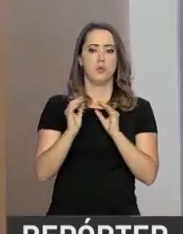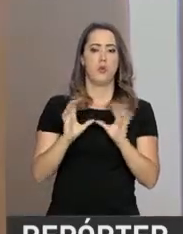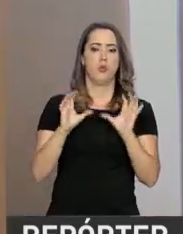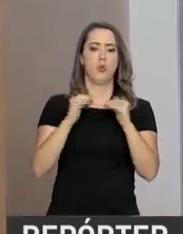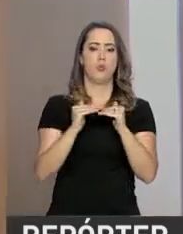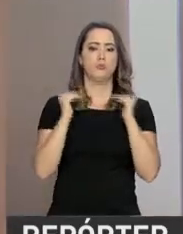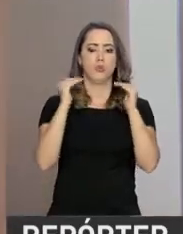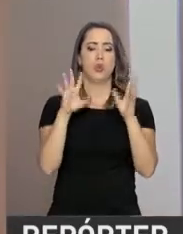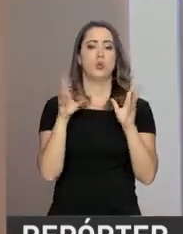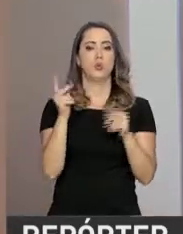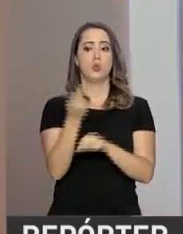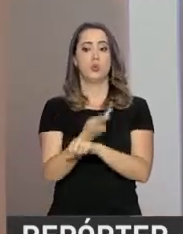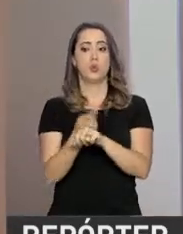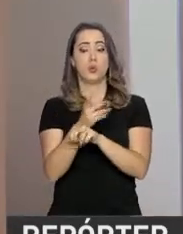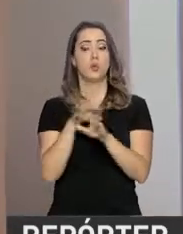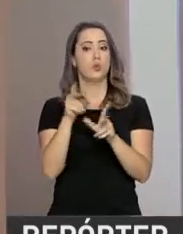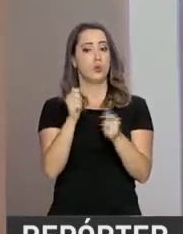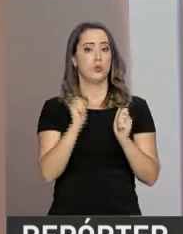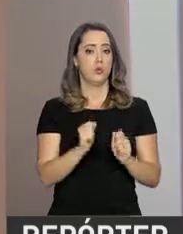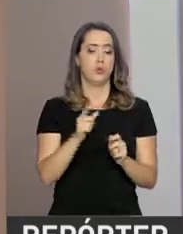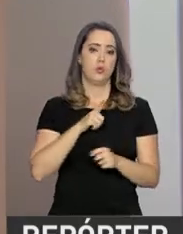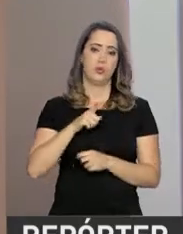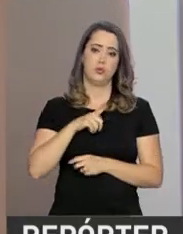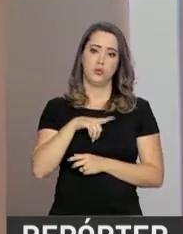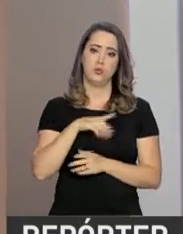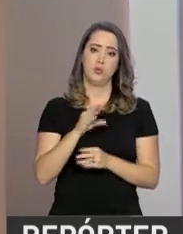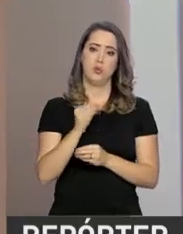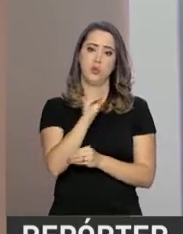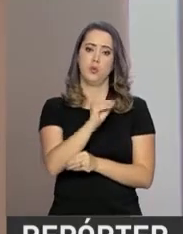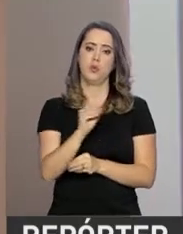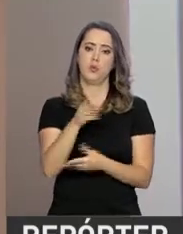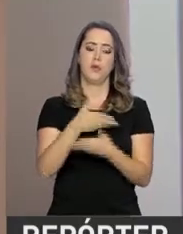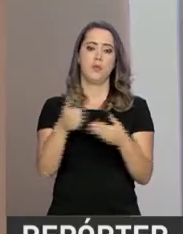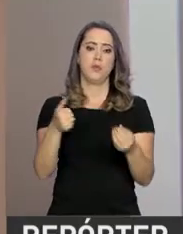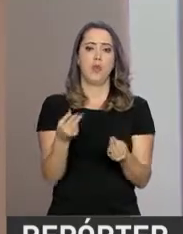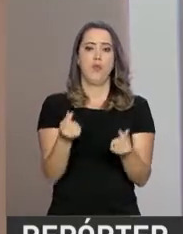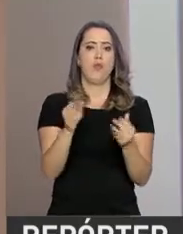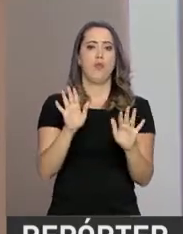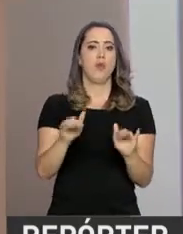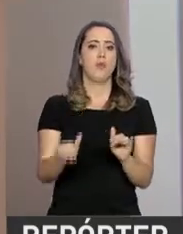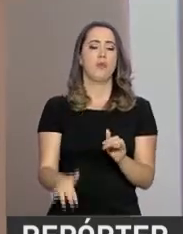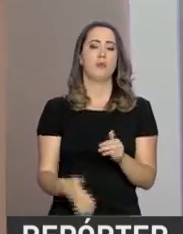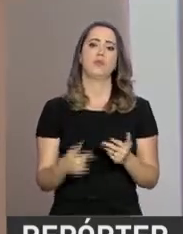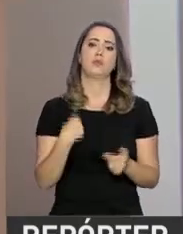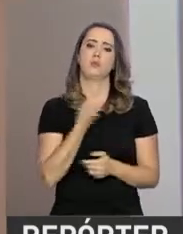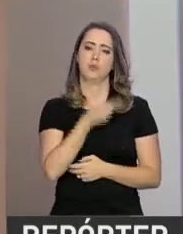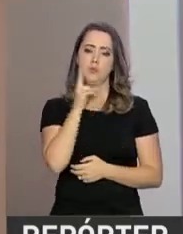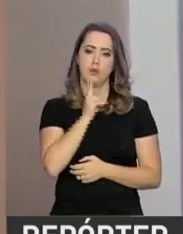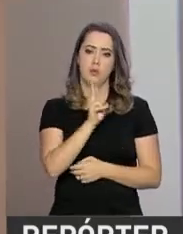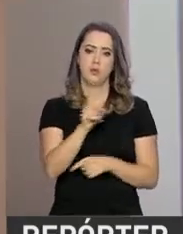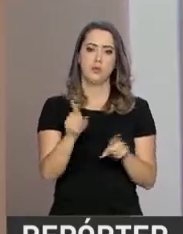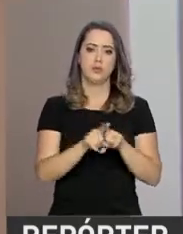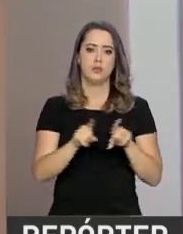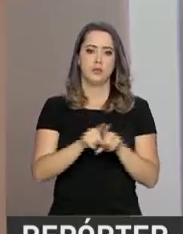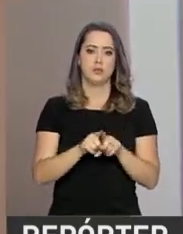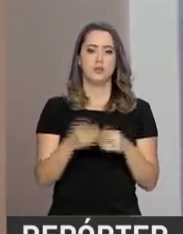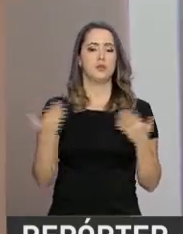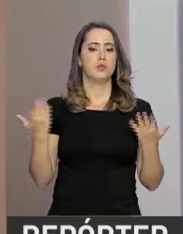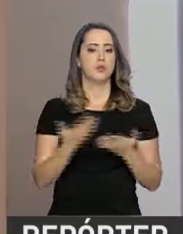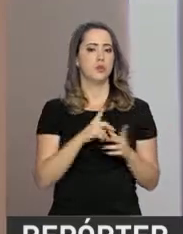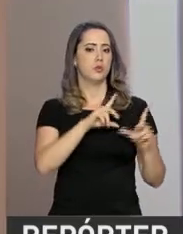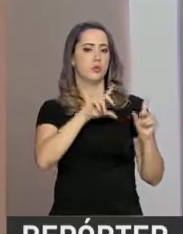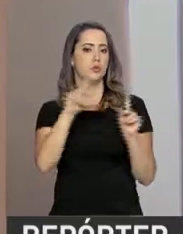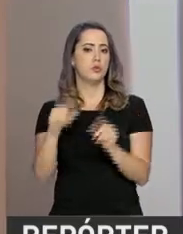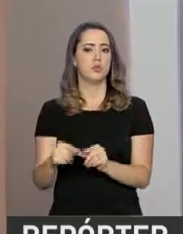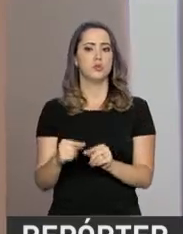todas as alternativas que podem existir para melhor atender o cidadão com o menor custo possível. Estamos olhando agora também a parte de